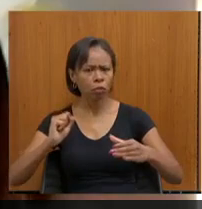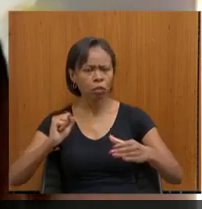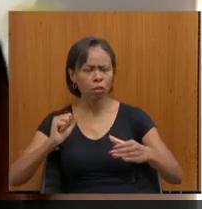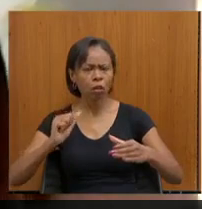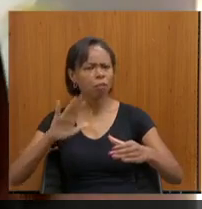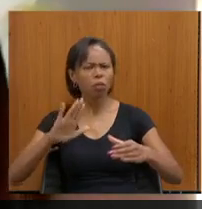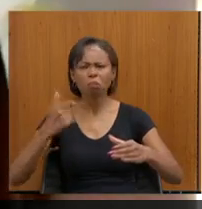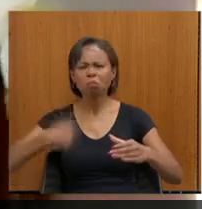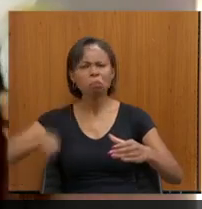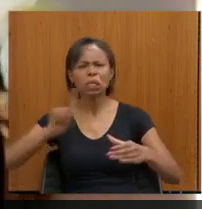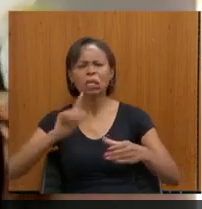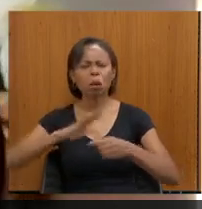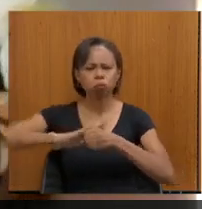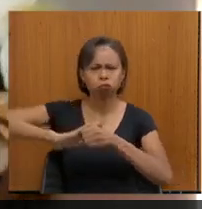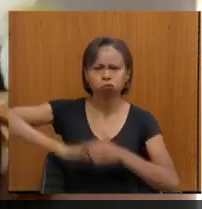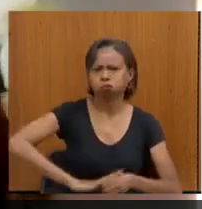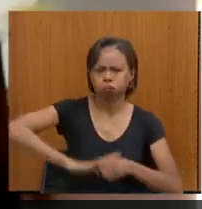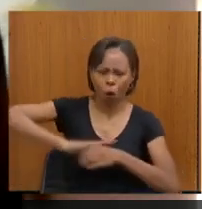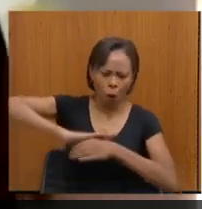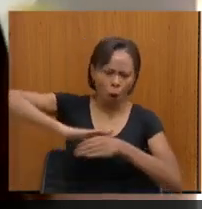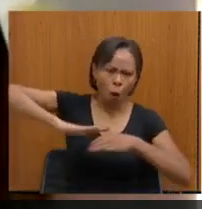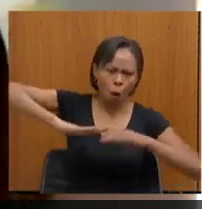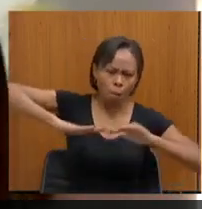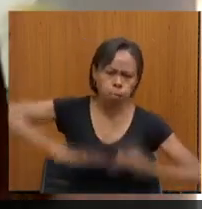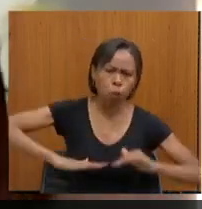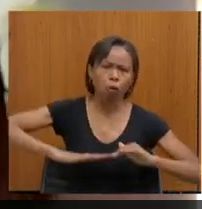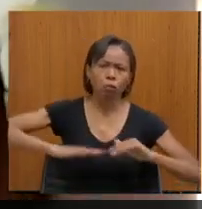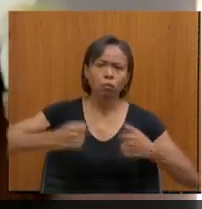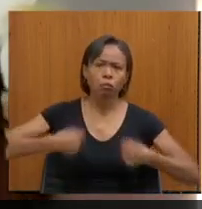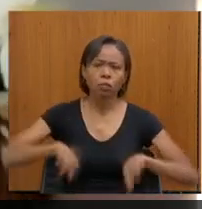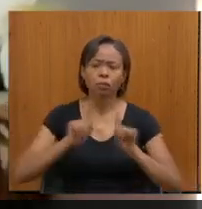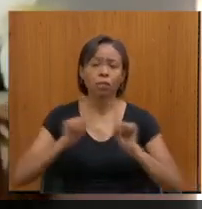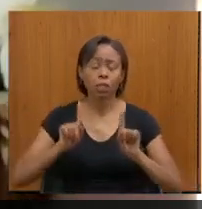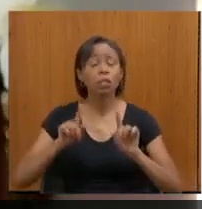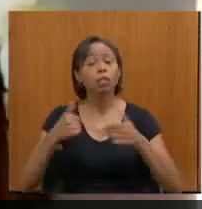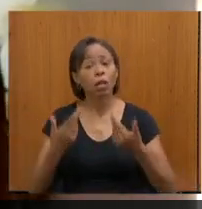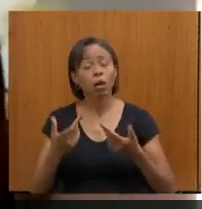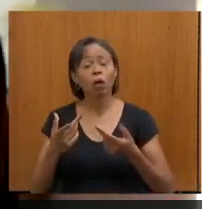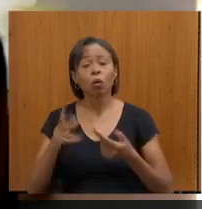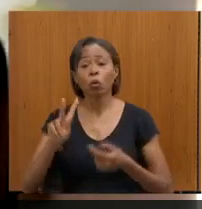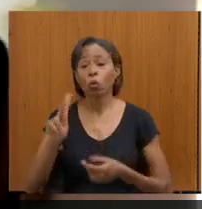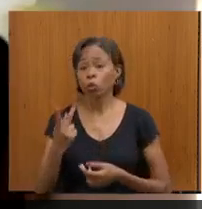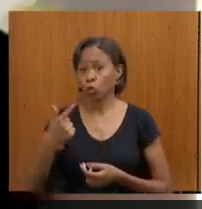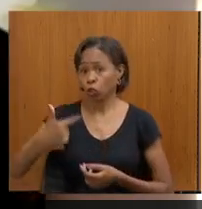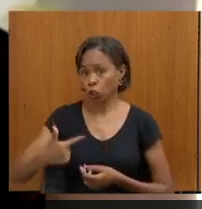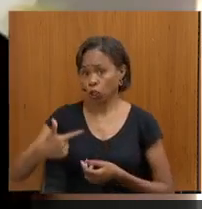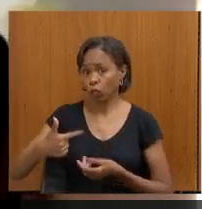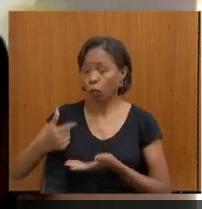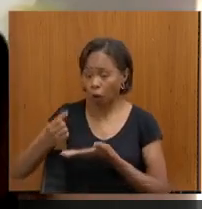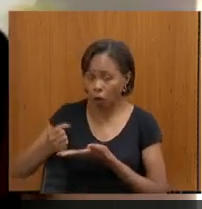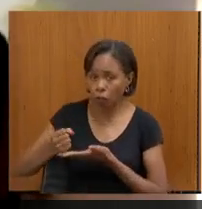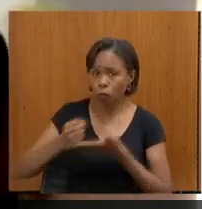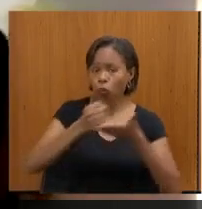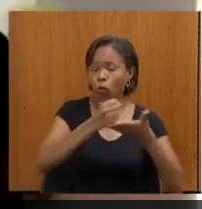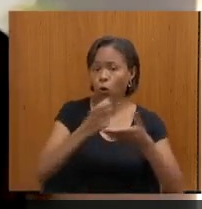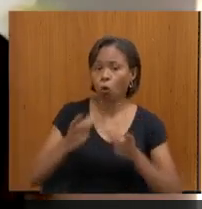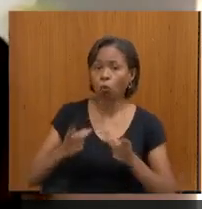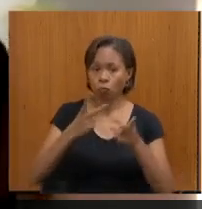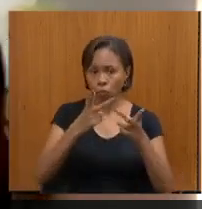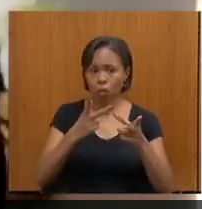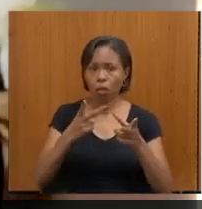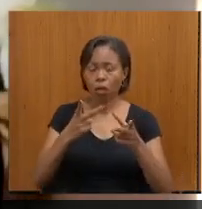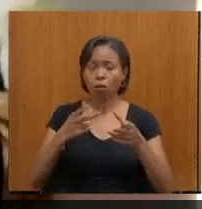então a gente pode exportar o hidrogênio essa empresa britânica está negociando hoje comporta the